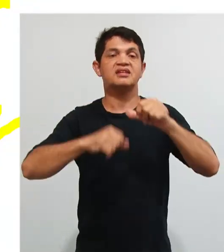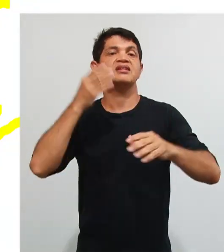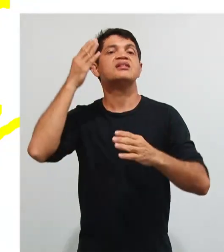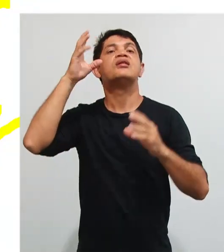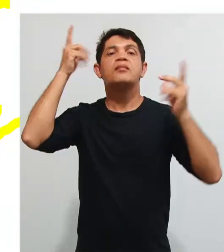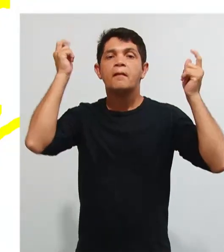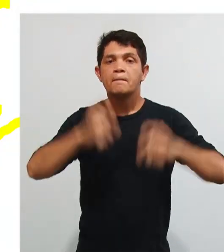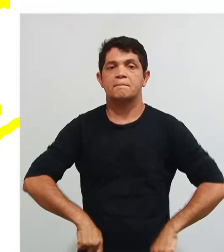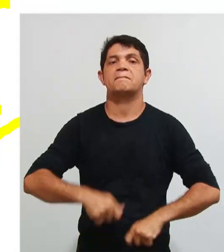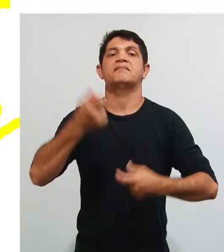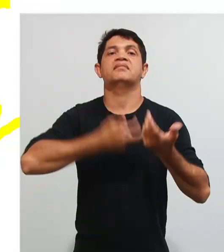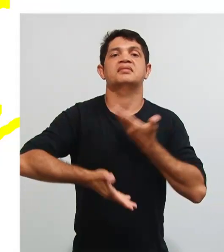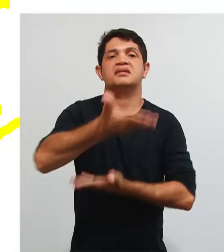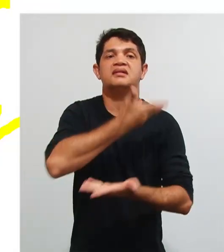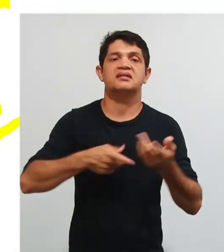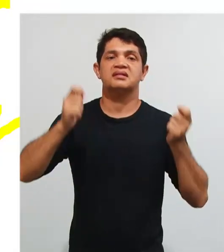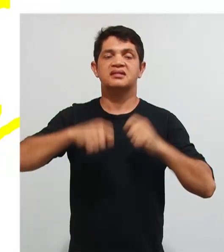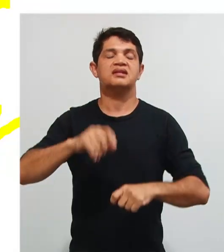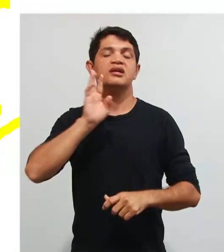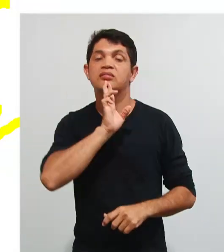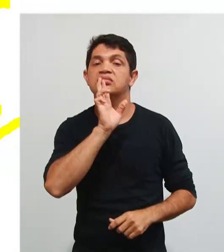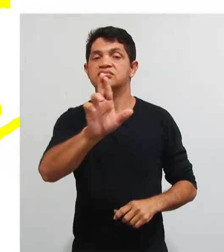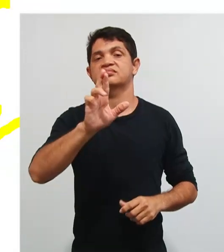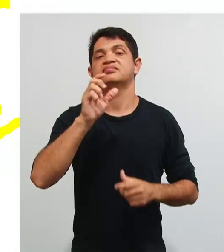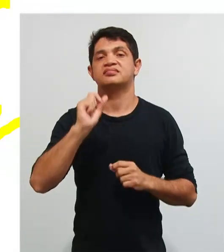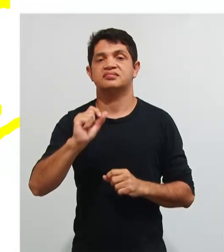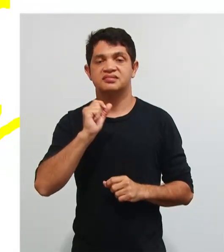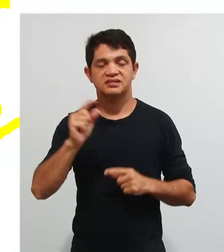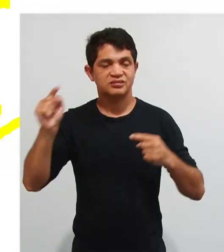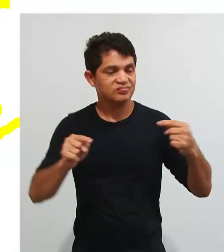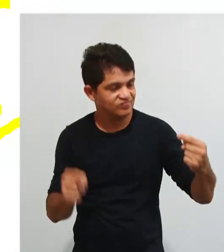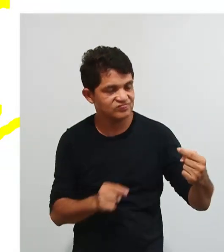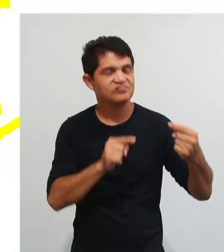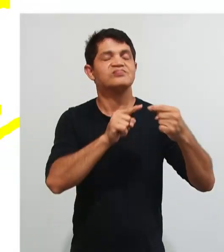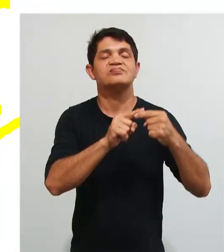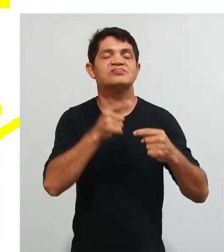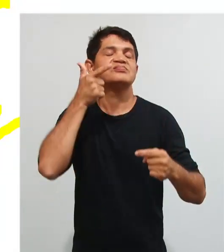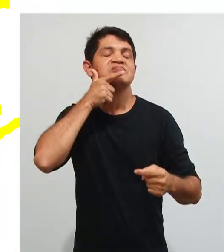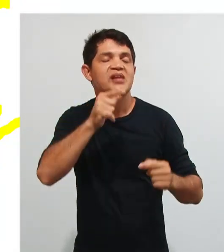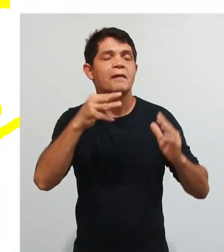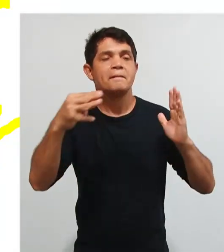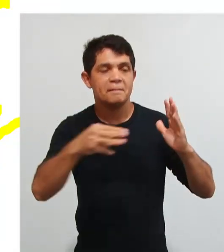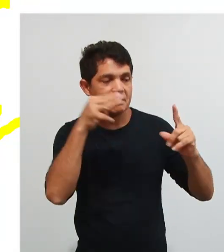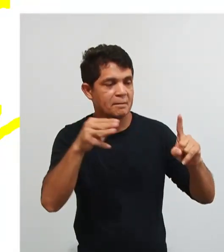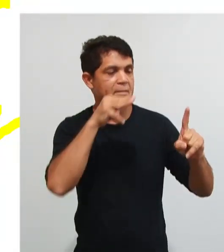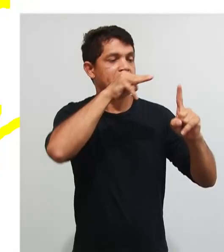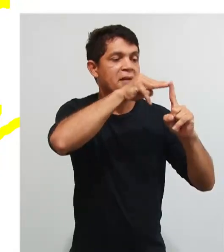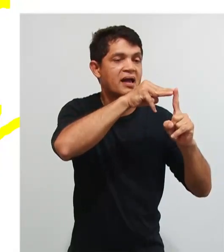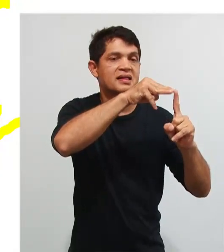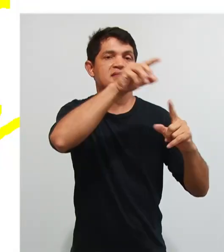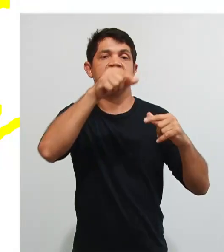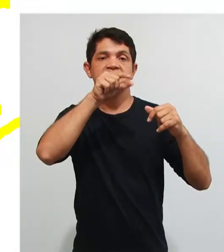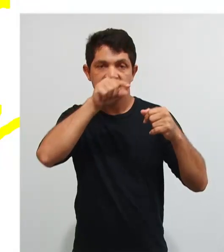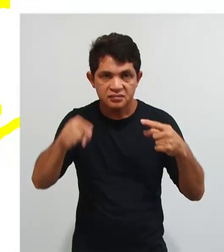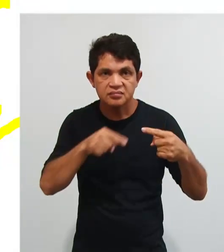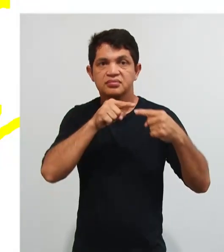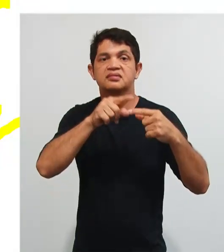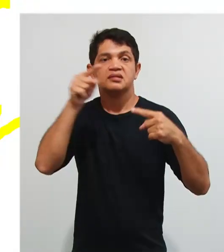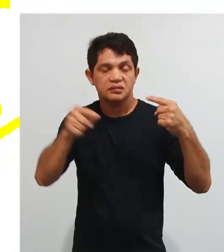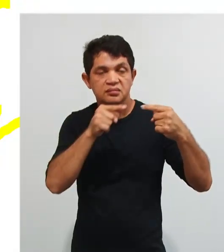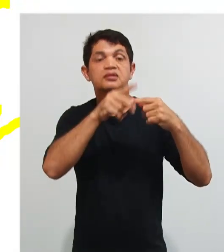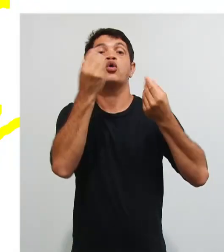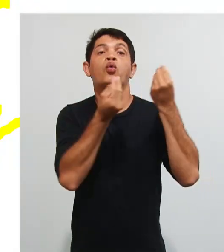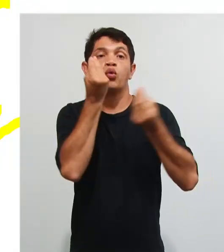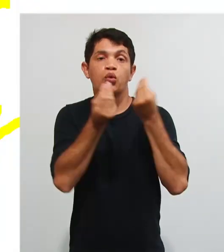de tomada de decisões sobre objetivos, metas e projetos. Ou seja,